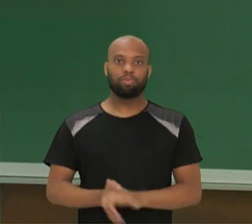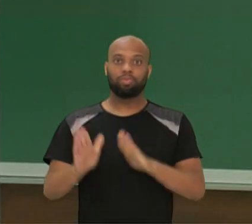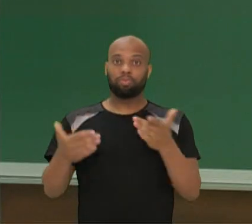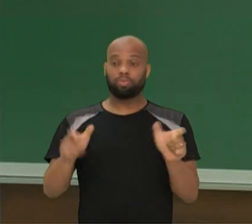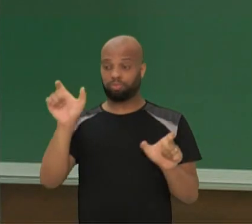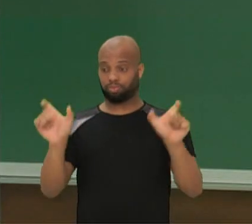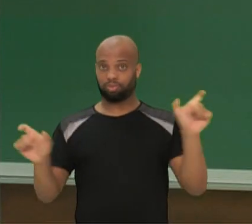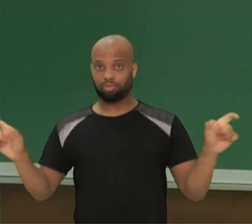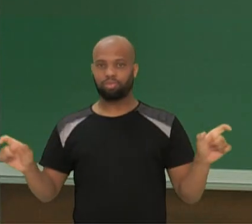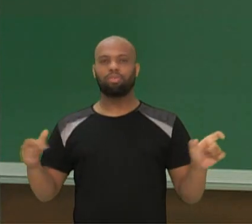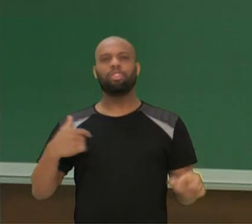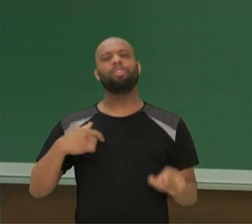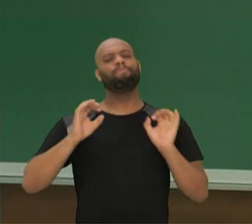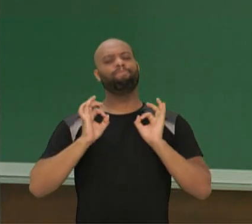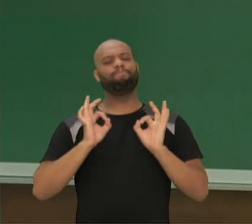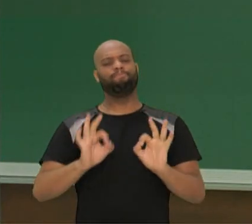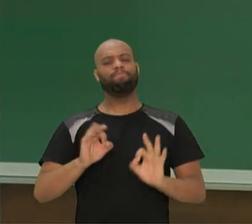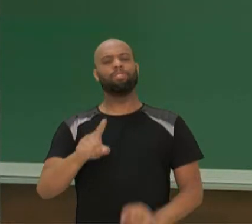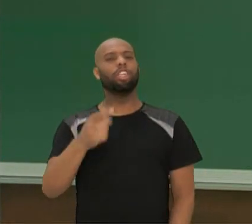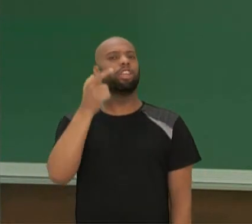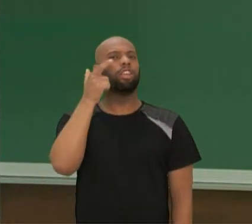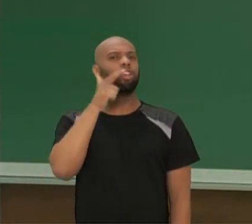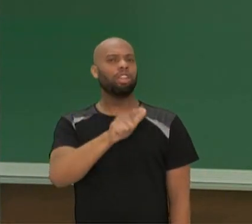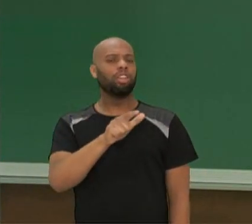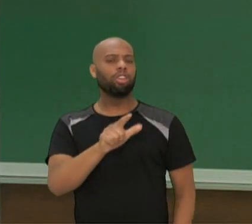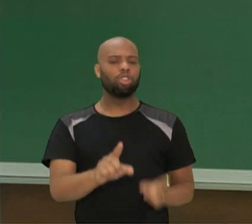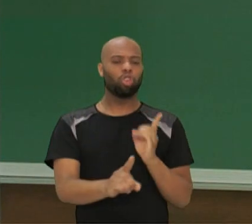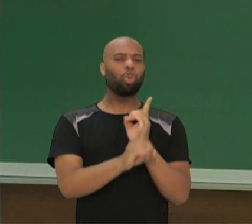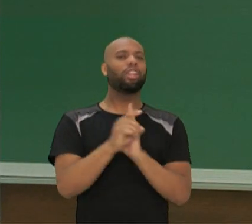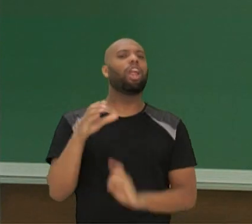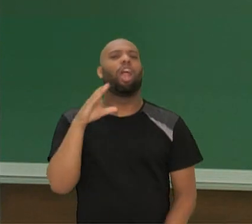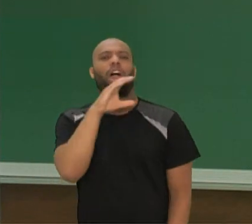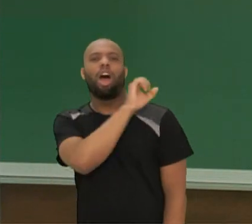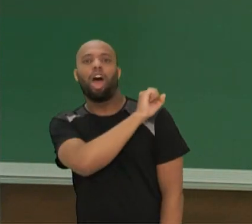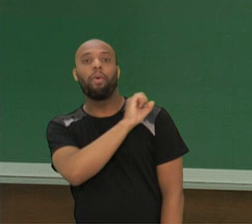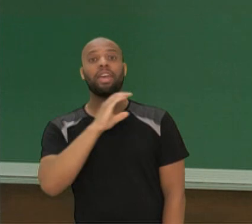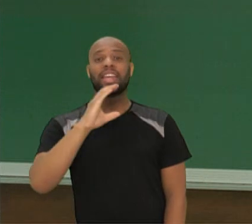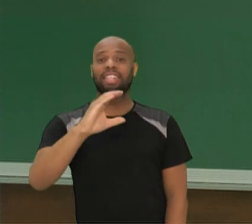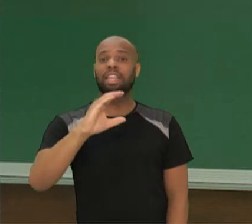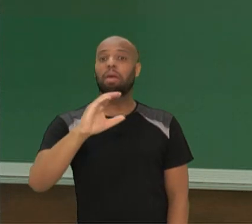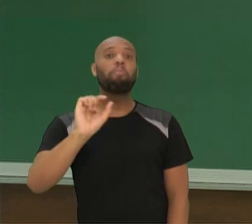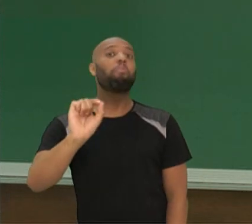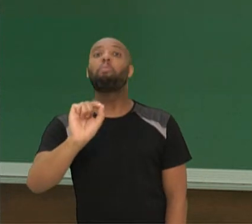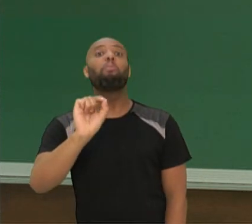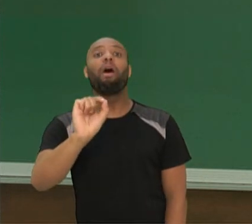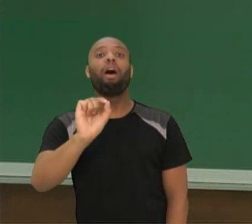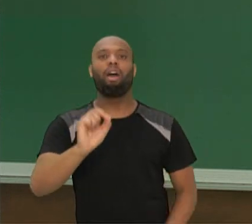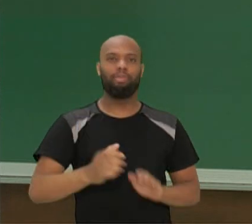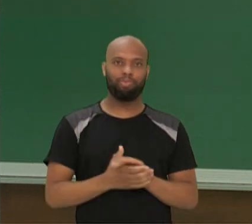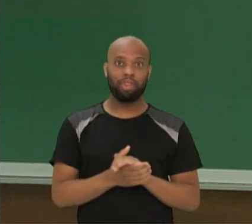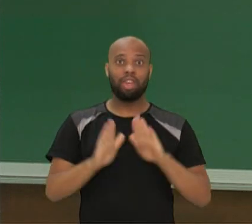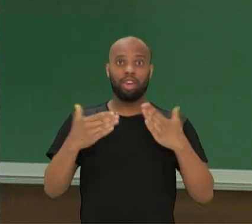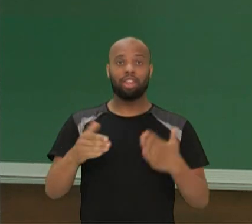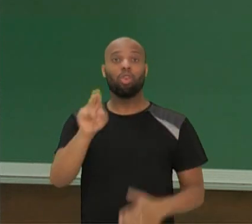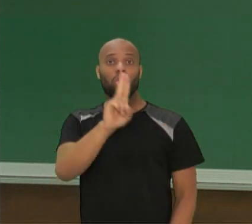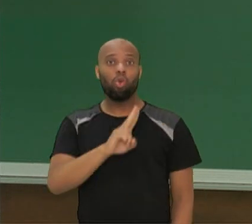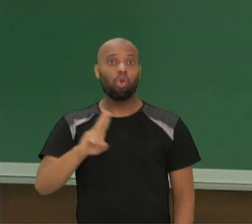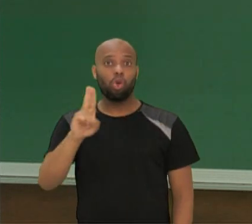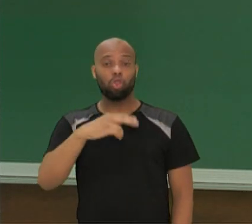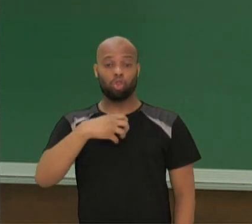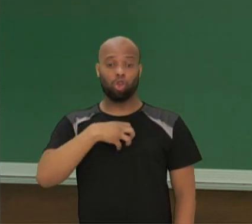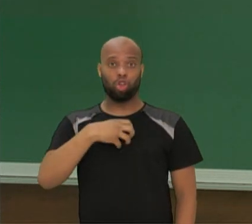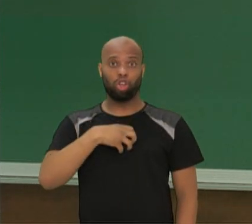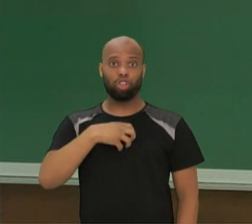Então, pessoal, eu tenho certeza que vocês acharam bem rapidinho o valor de C, lembrando que nós usamos o Teorema de